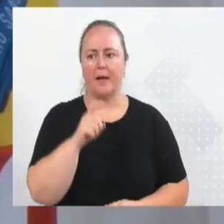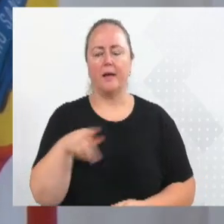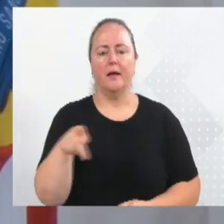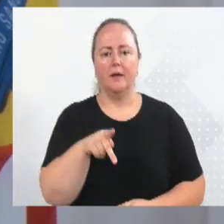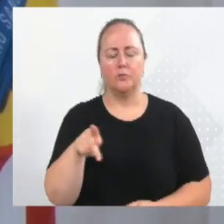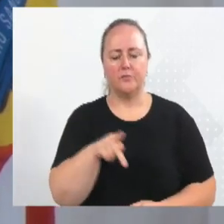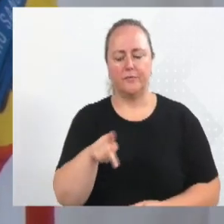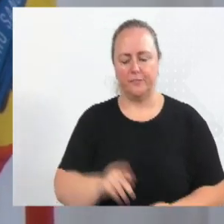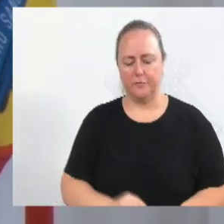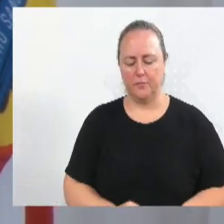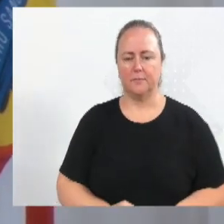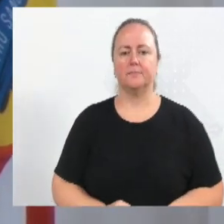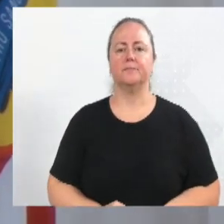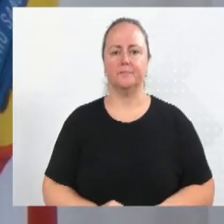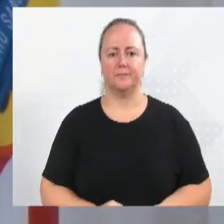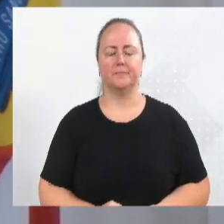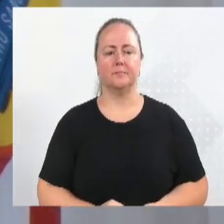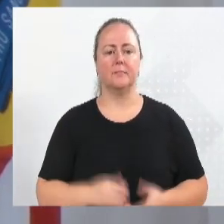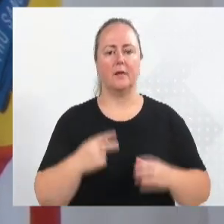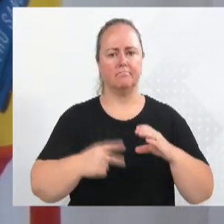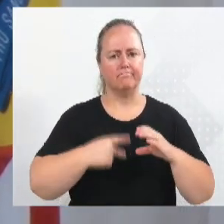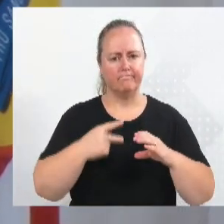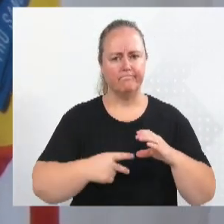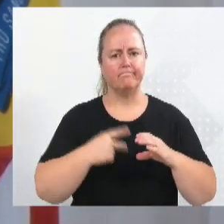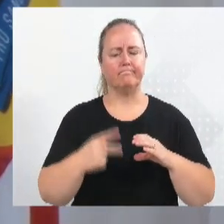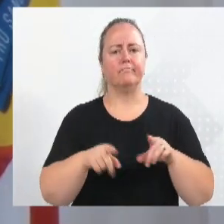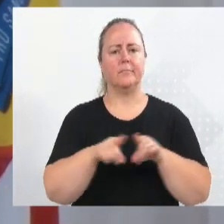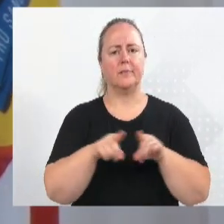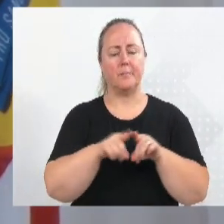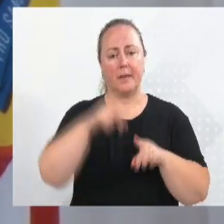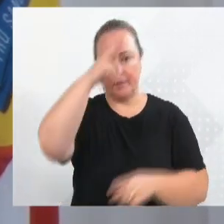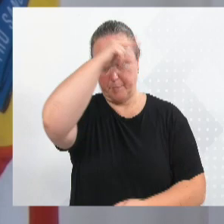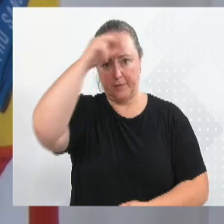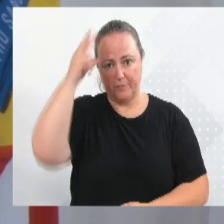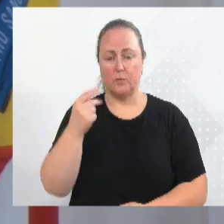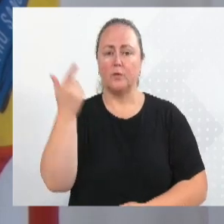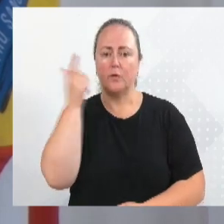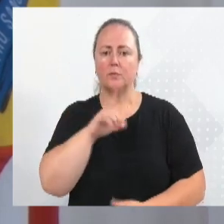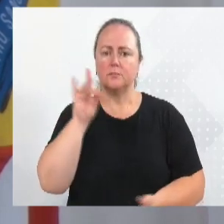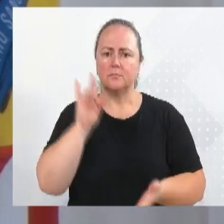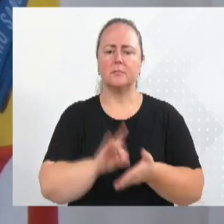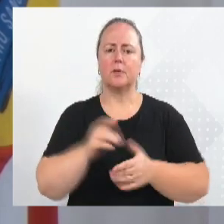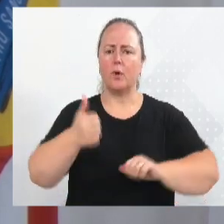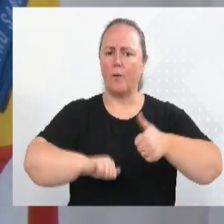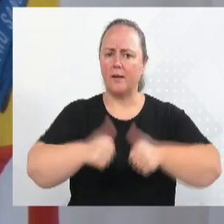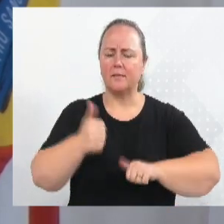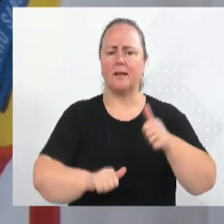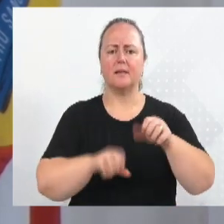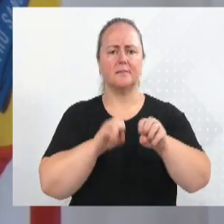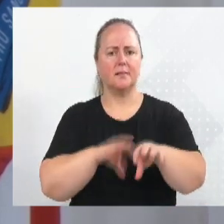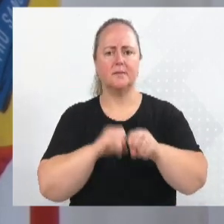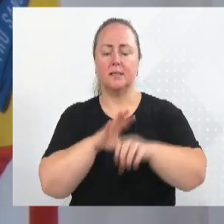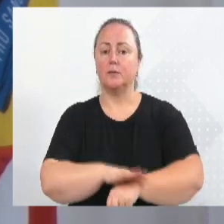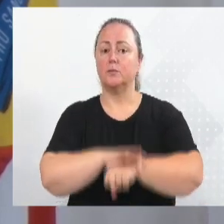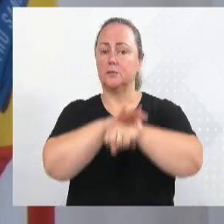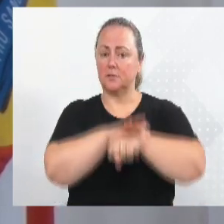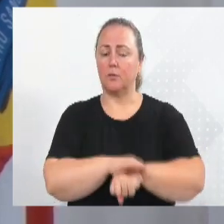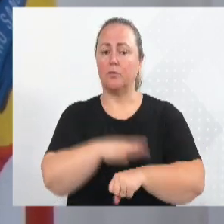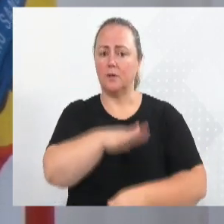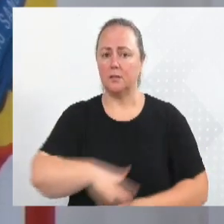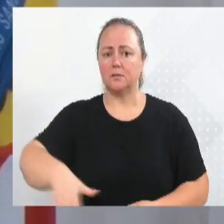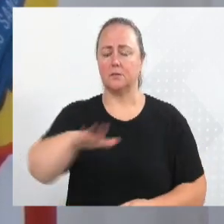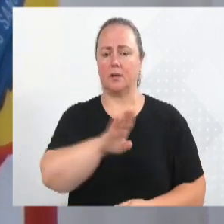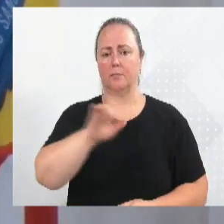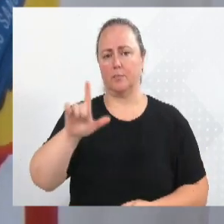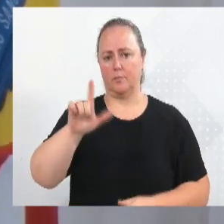preocupação tanto do Legislativo quanto do Executivo em dar uma boa qualidade de ensino e dar uma qualidade de segurança para a nossa gente da cidade de